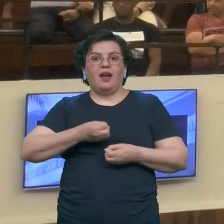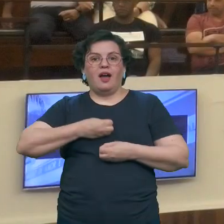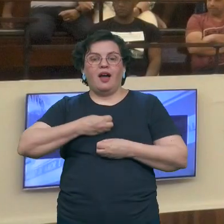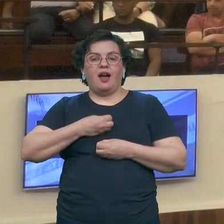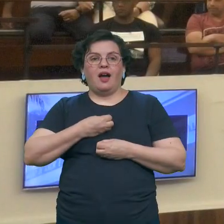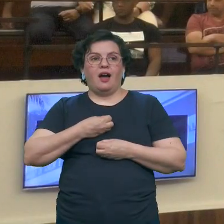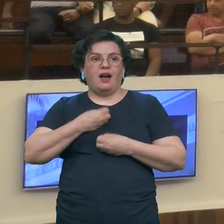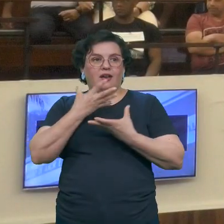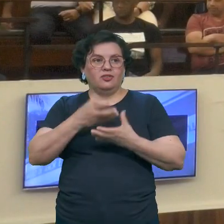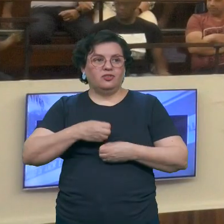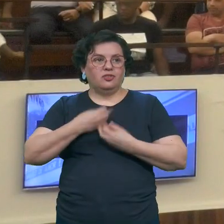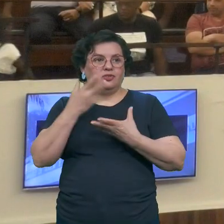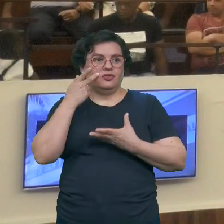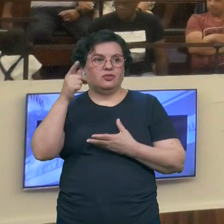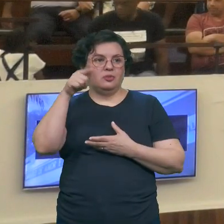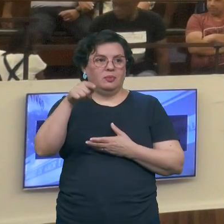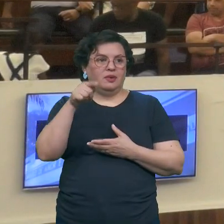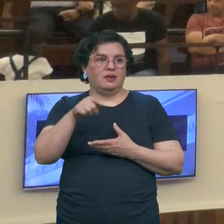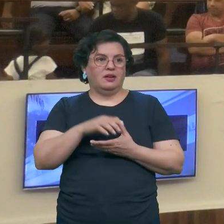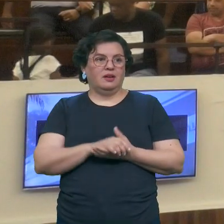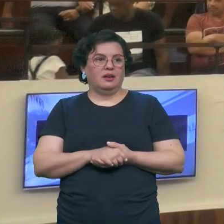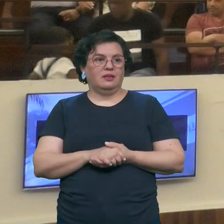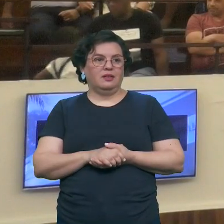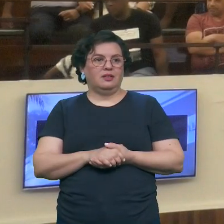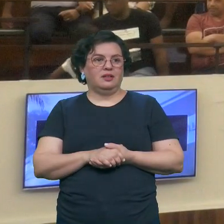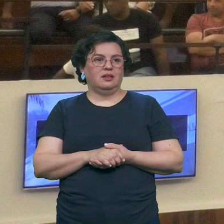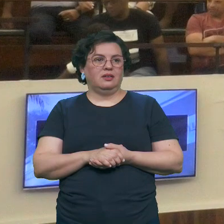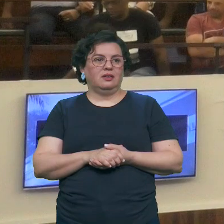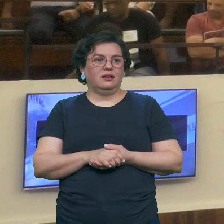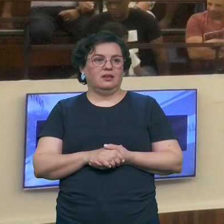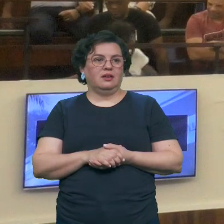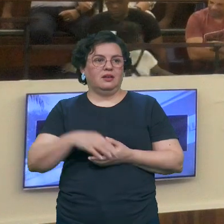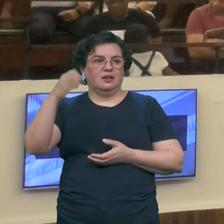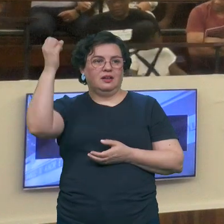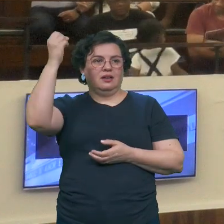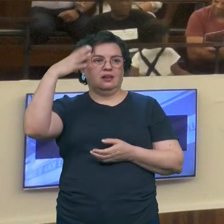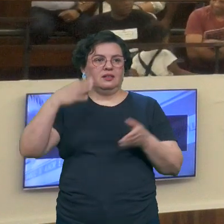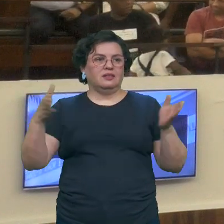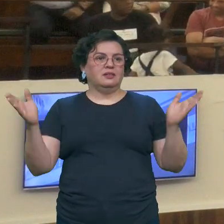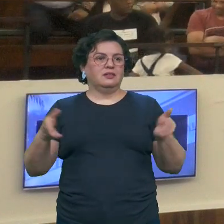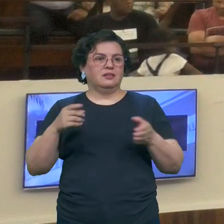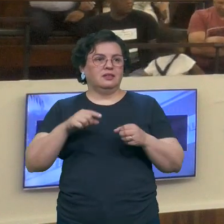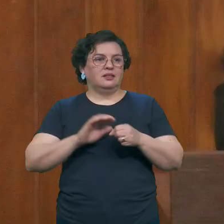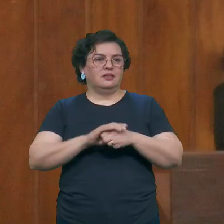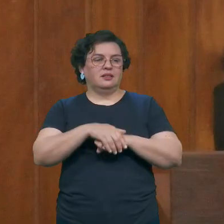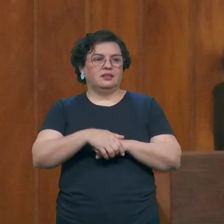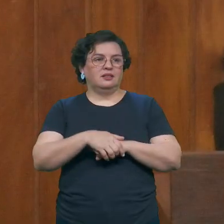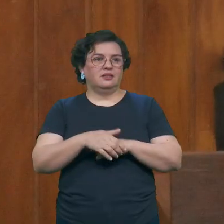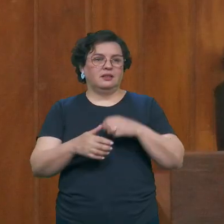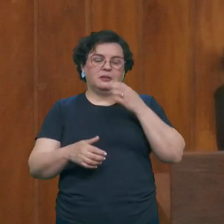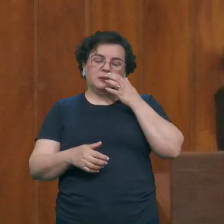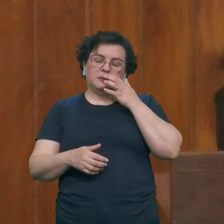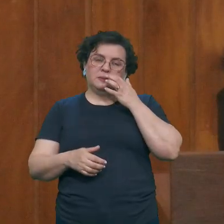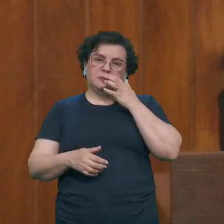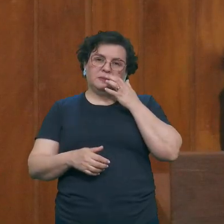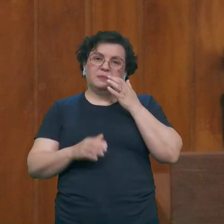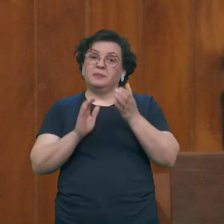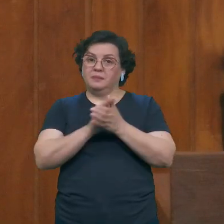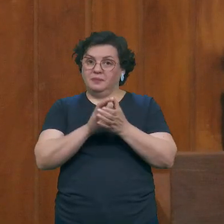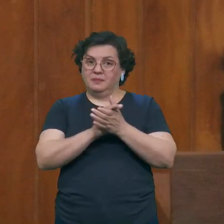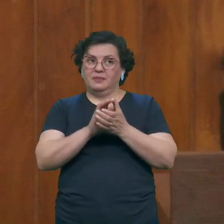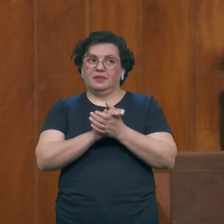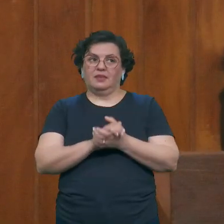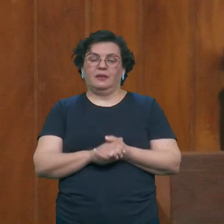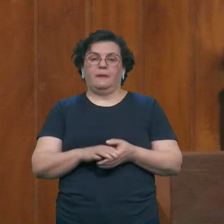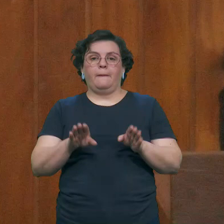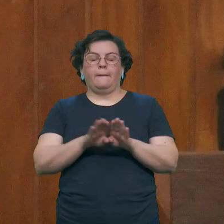dona Benedita. Acho que foi a graça de hoje, dessa noite, né? Parabéns, viu? E por